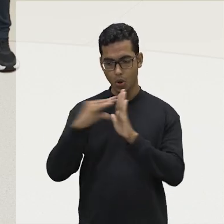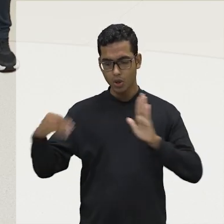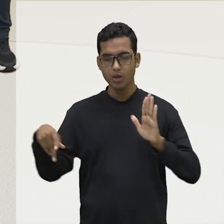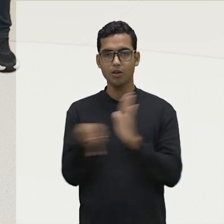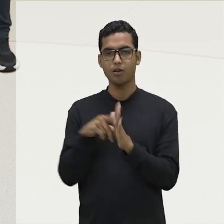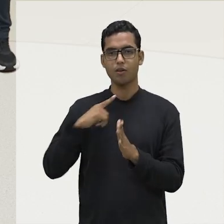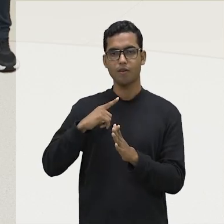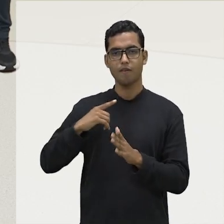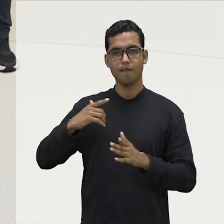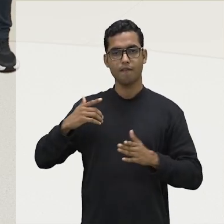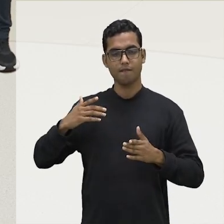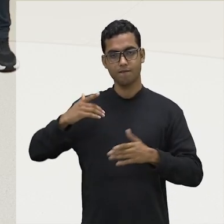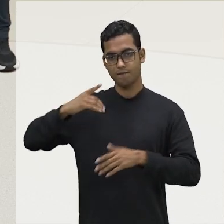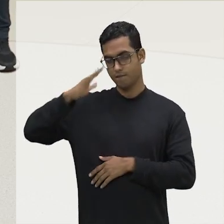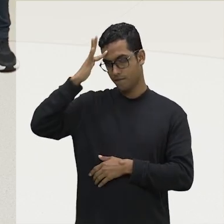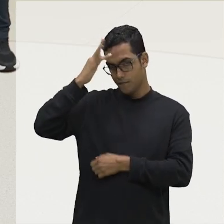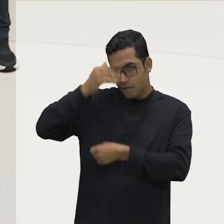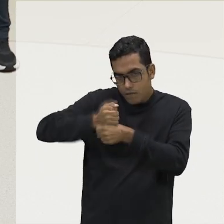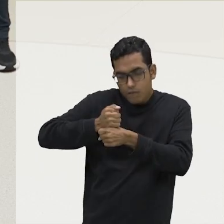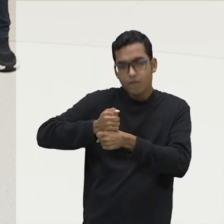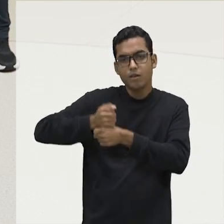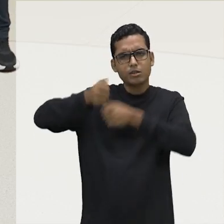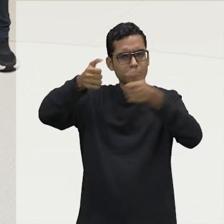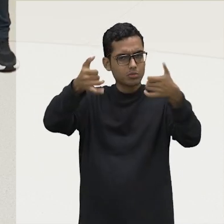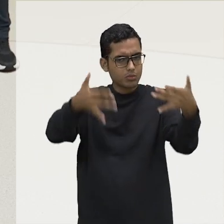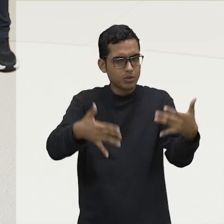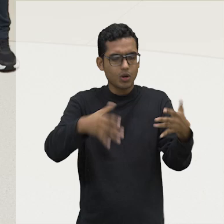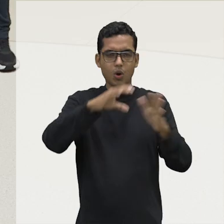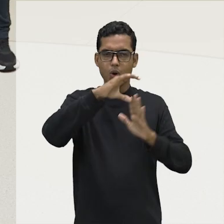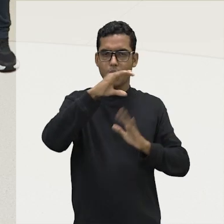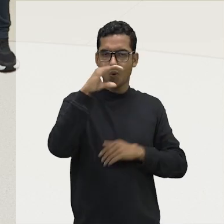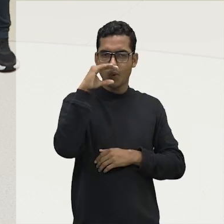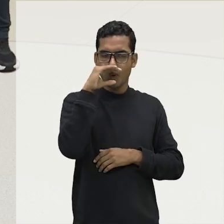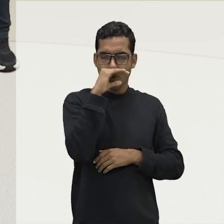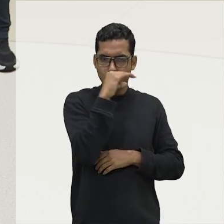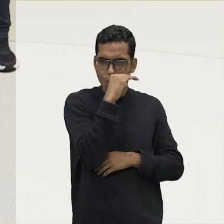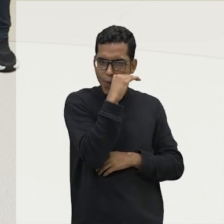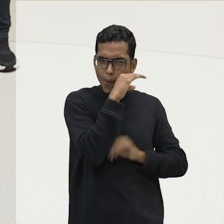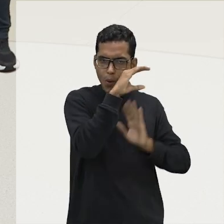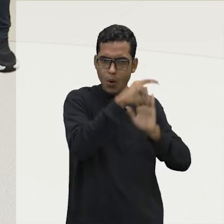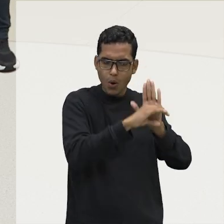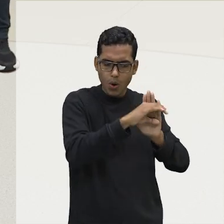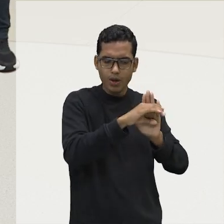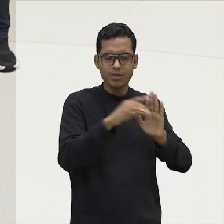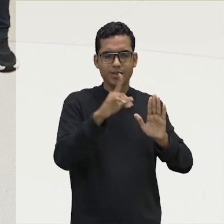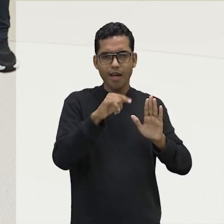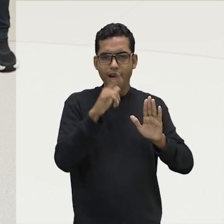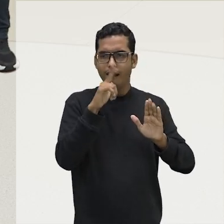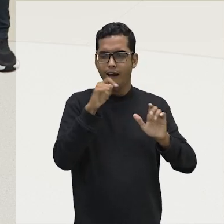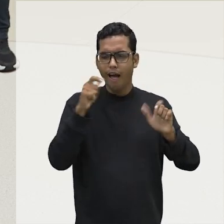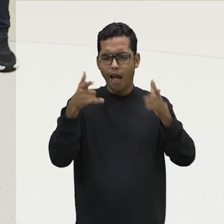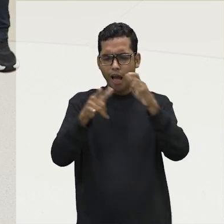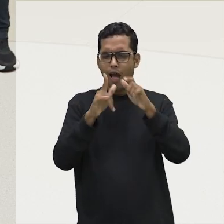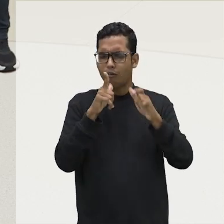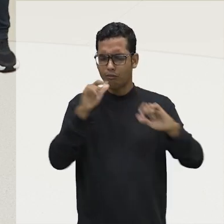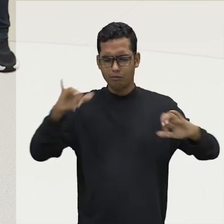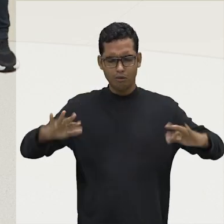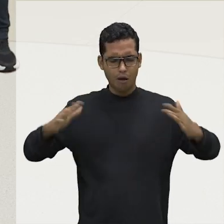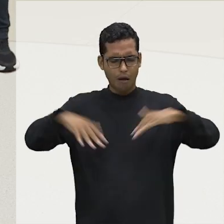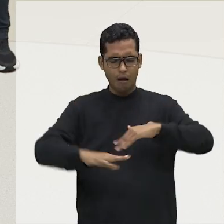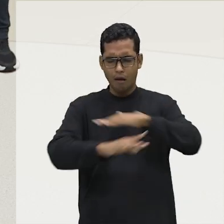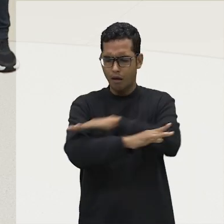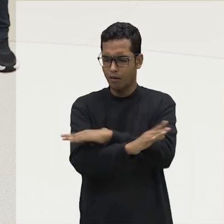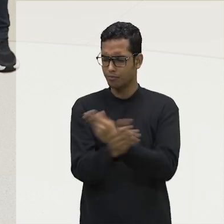que era o modelo do fluido, né? Do fluido calórico, e depois passou-se a entender o calor